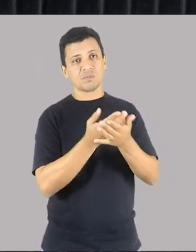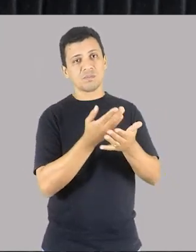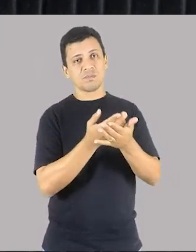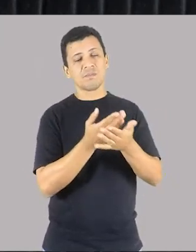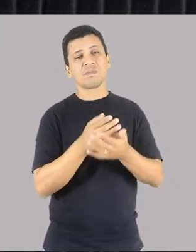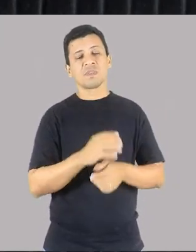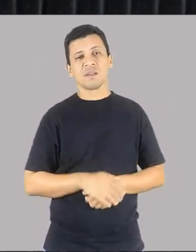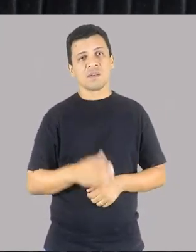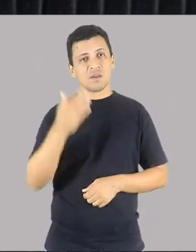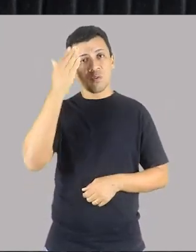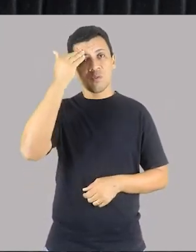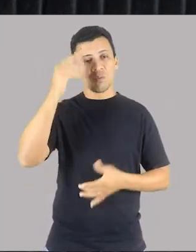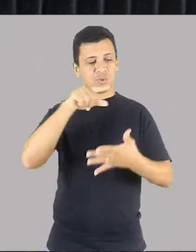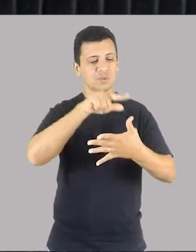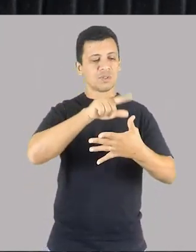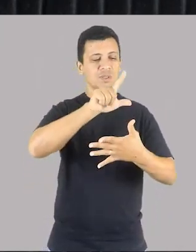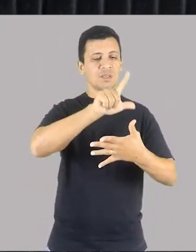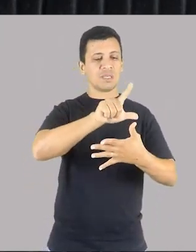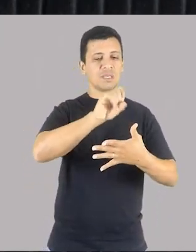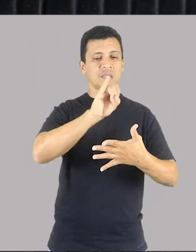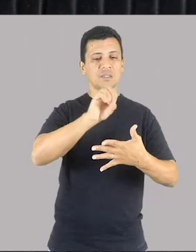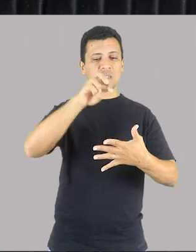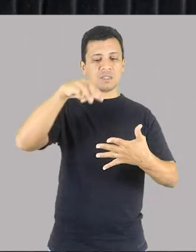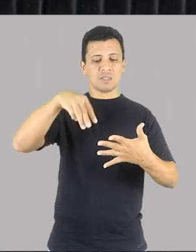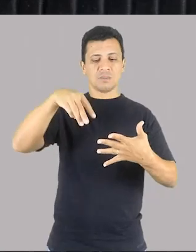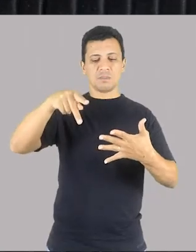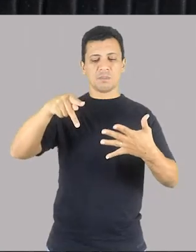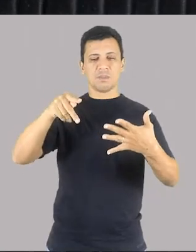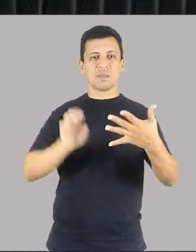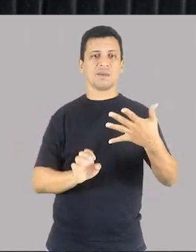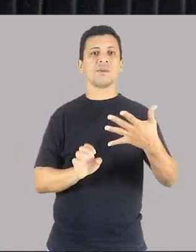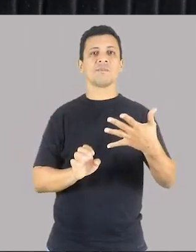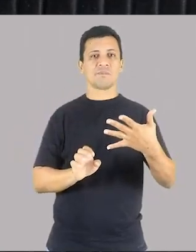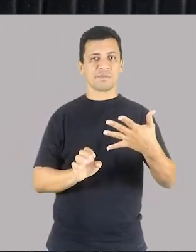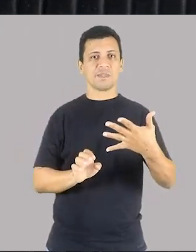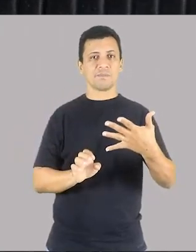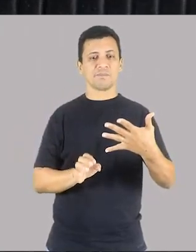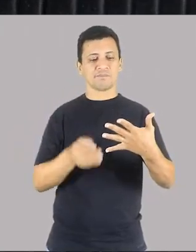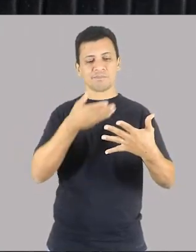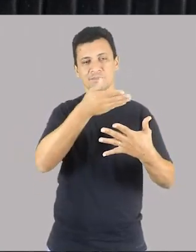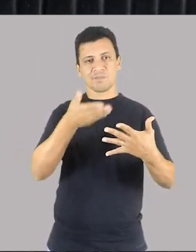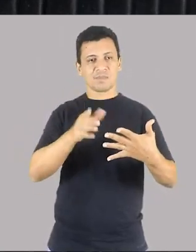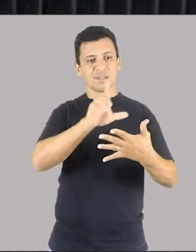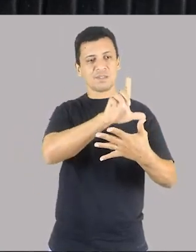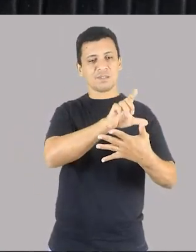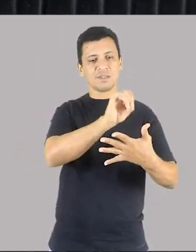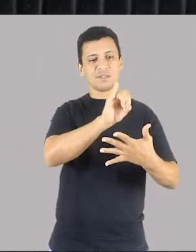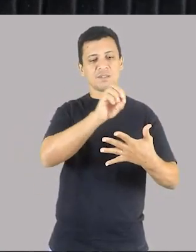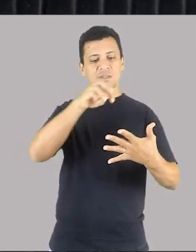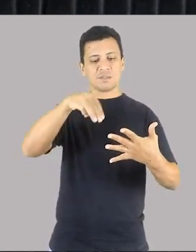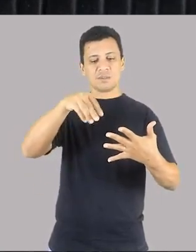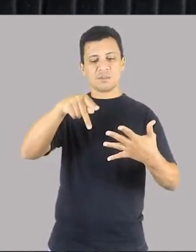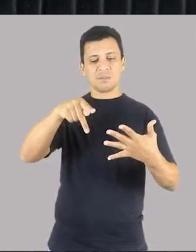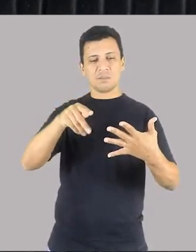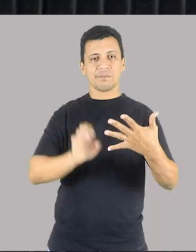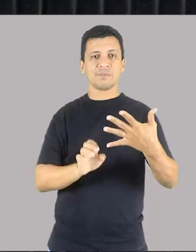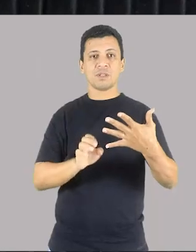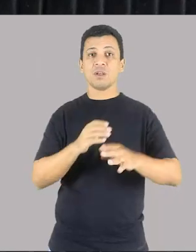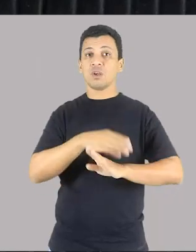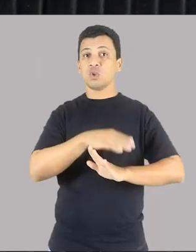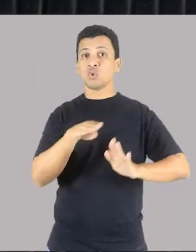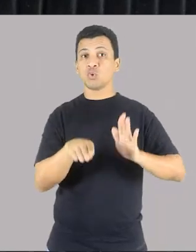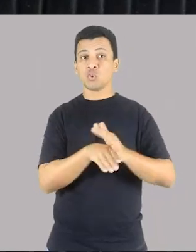impessoalidade, moralidade, publicidade e eficiência, o famoso porque é sempre recorrente aí em cursos que vocês vão